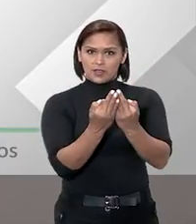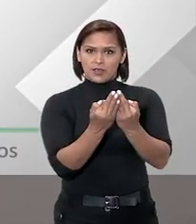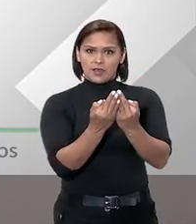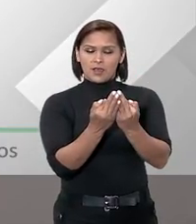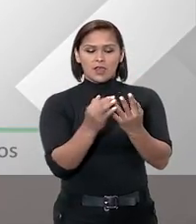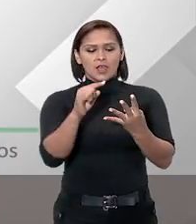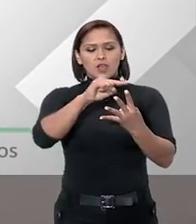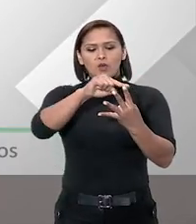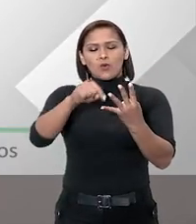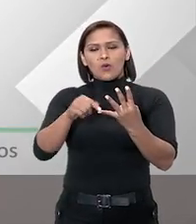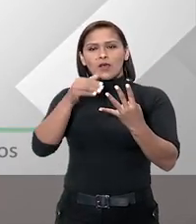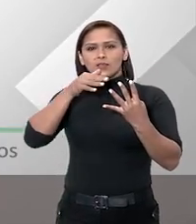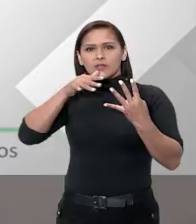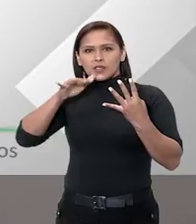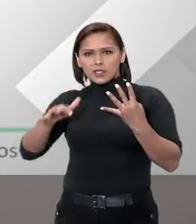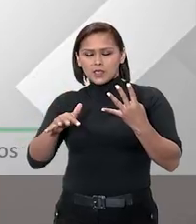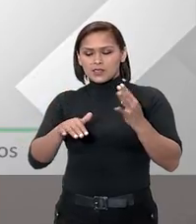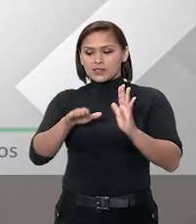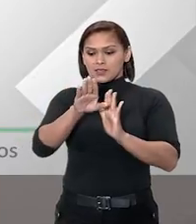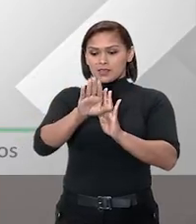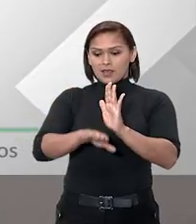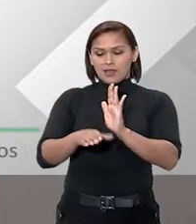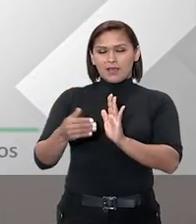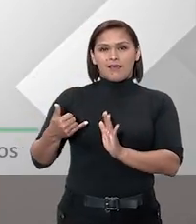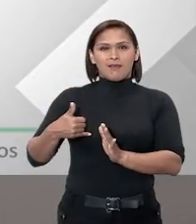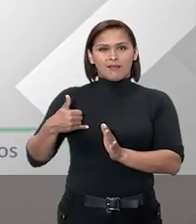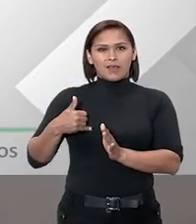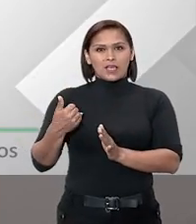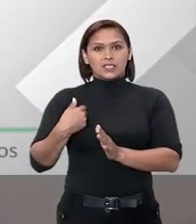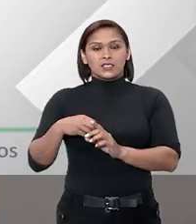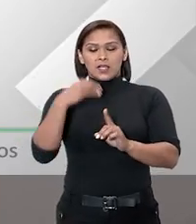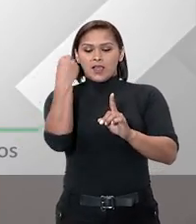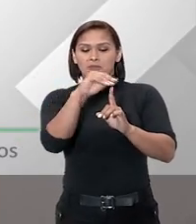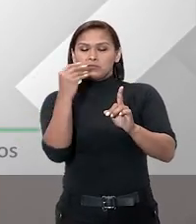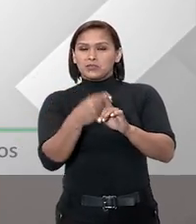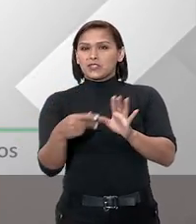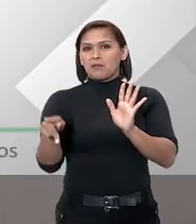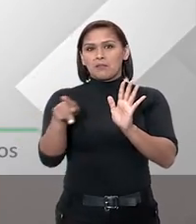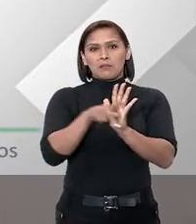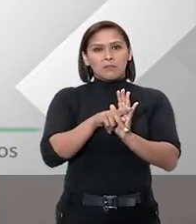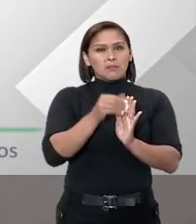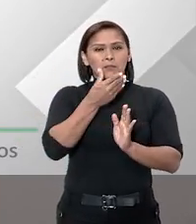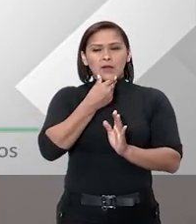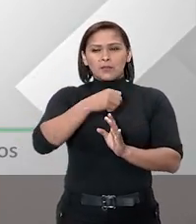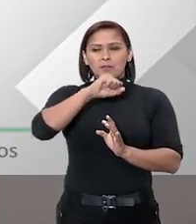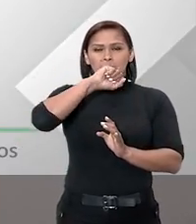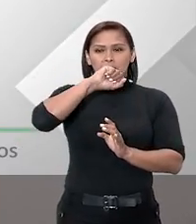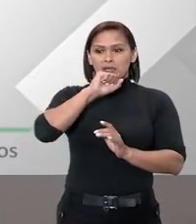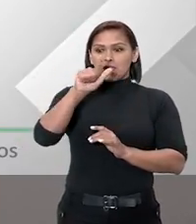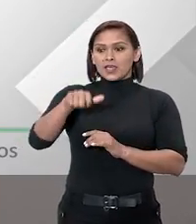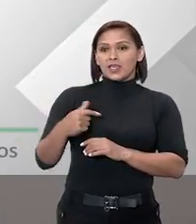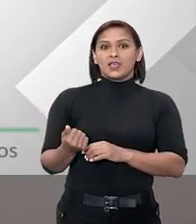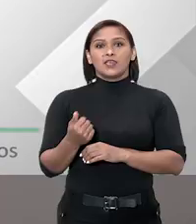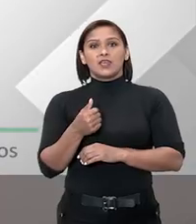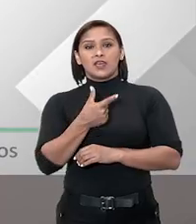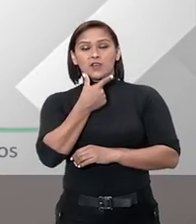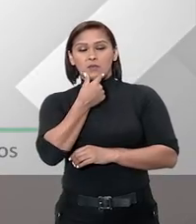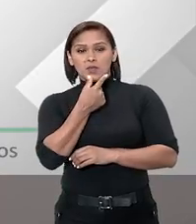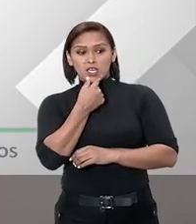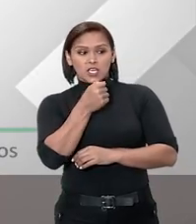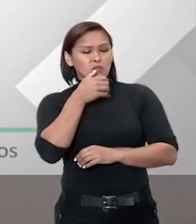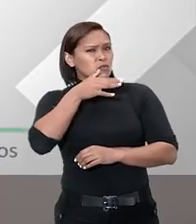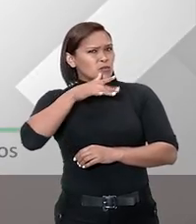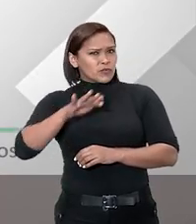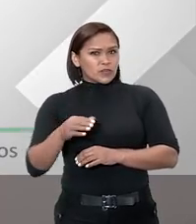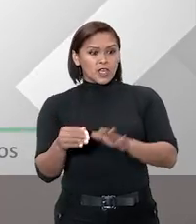de quatro crianças, a menor abusada pelo próprio pai, aos 4 anos, e ele era um menino. Foi quando esse